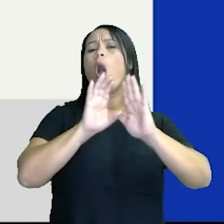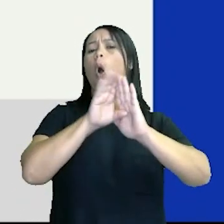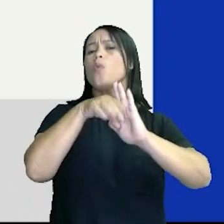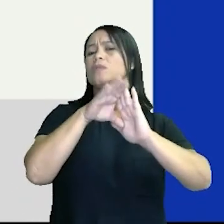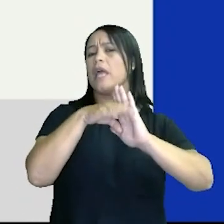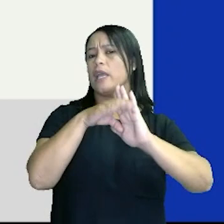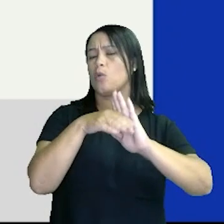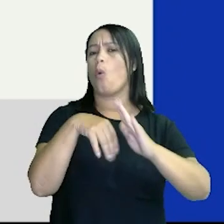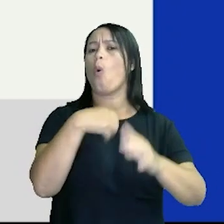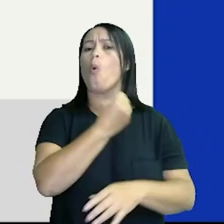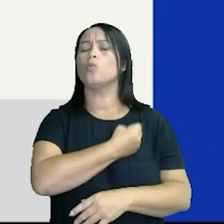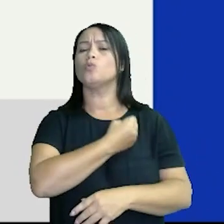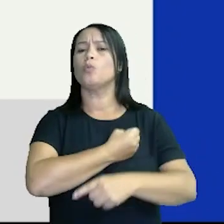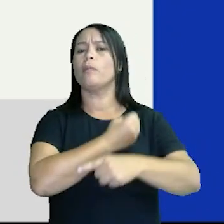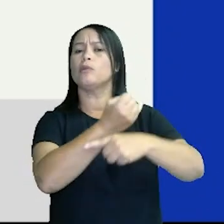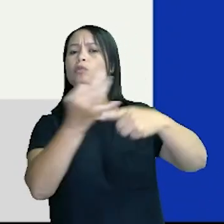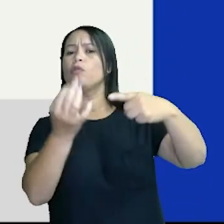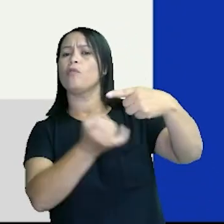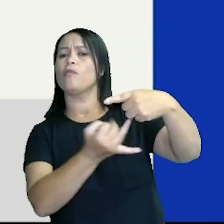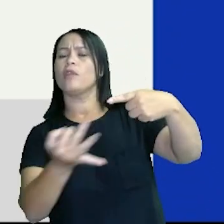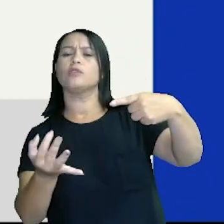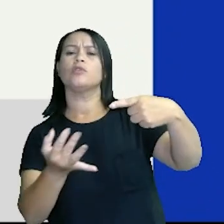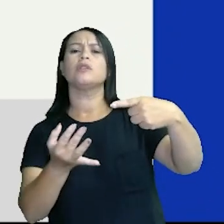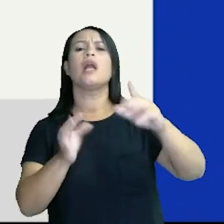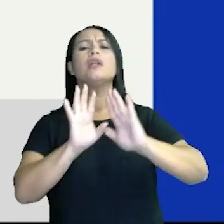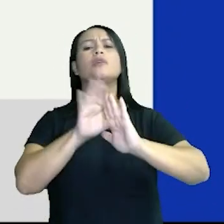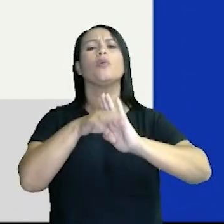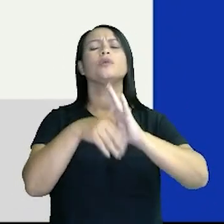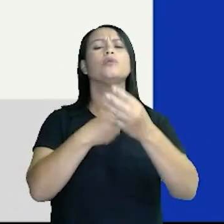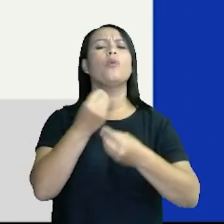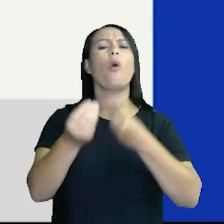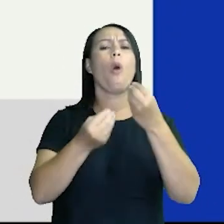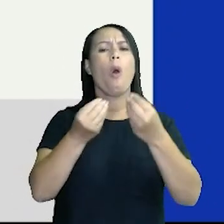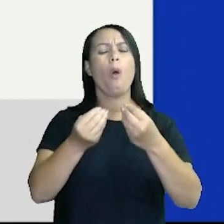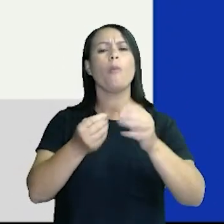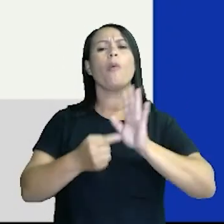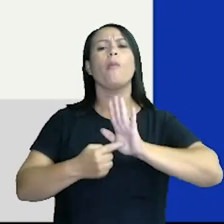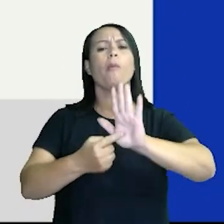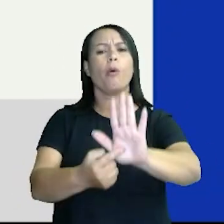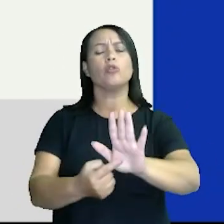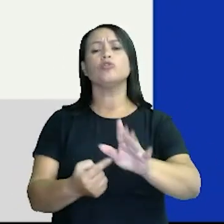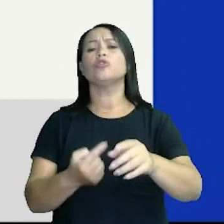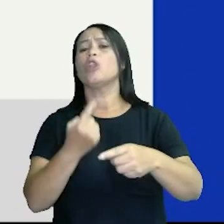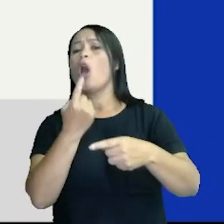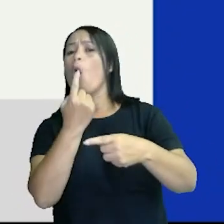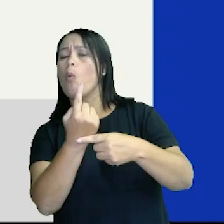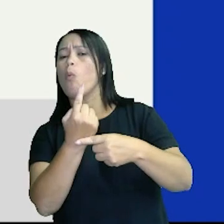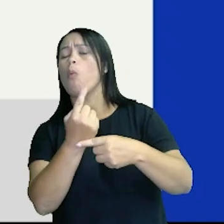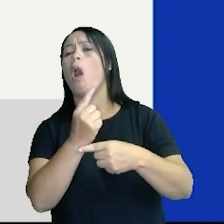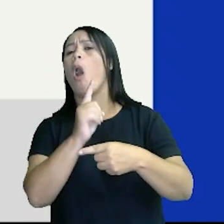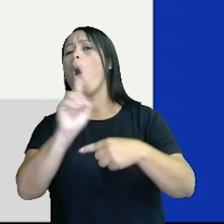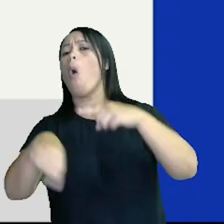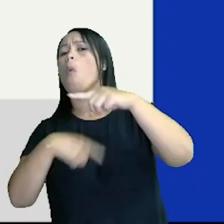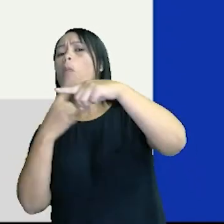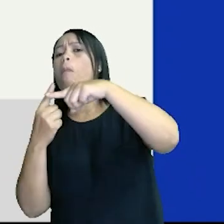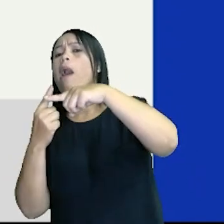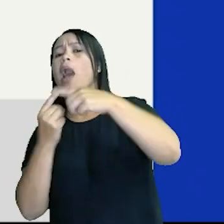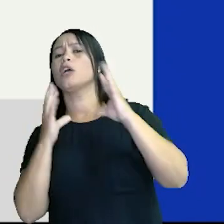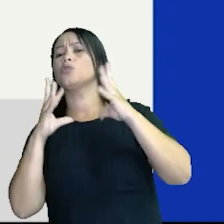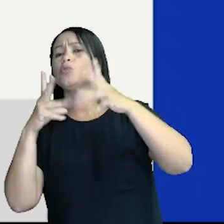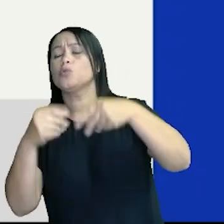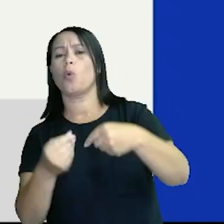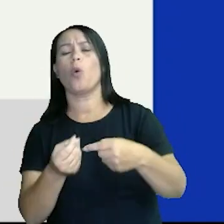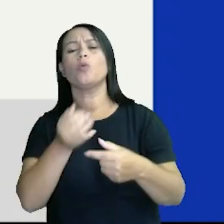Definição. Os números fracionários são definidos como aqueles que representam uma ou mais partes do todo. Isto é,